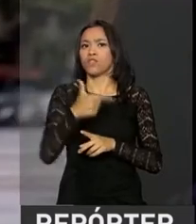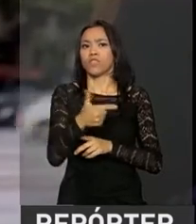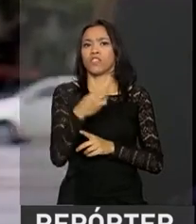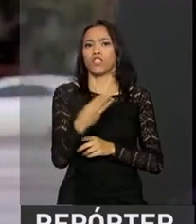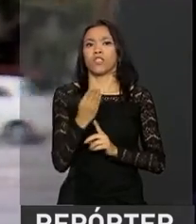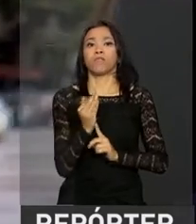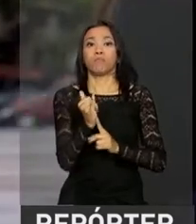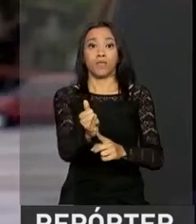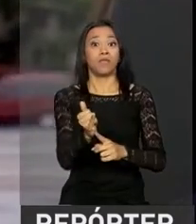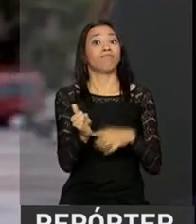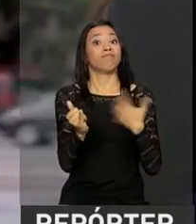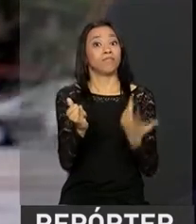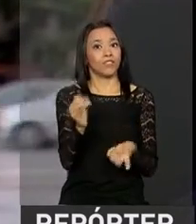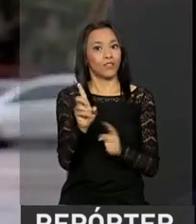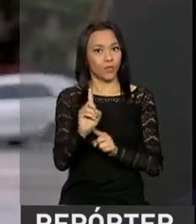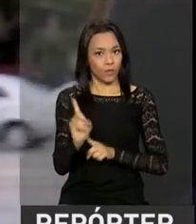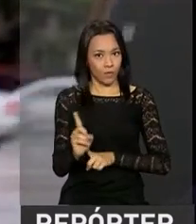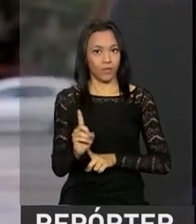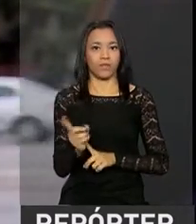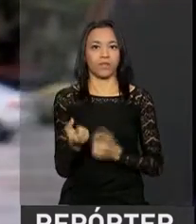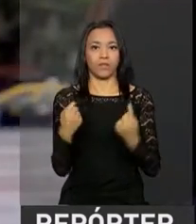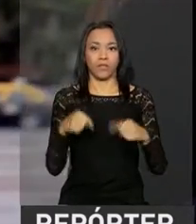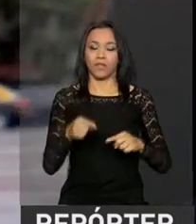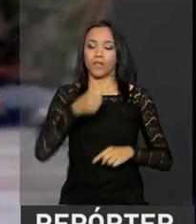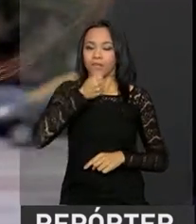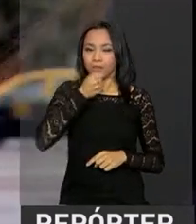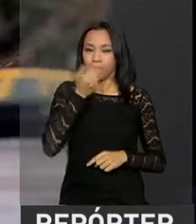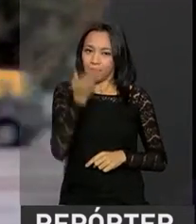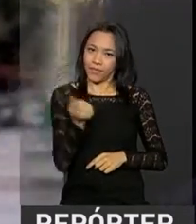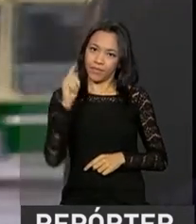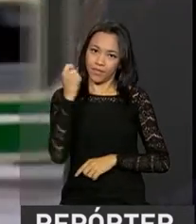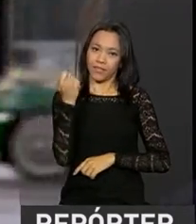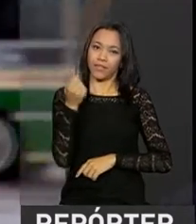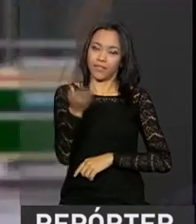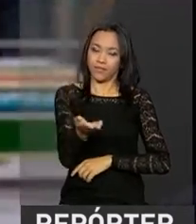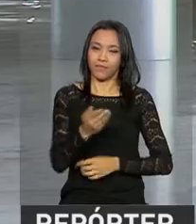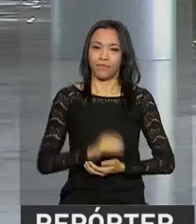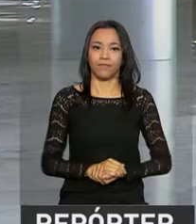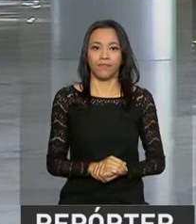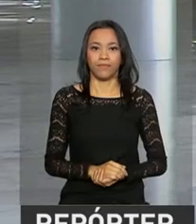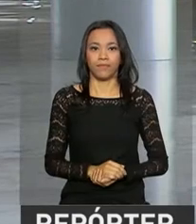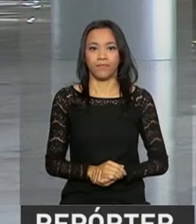bilhões de dólares. De Buenos Aires, Luana Karen.